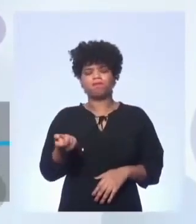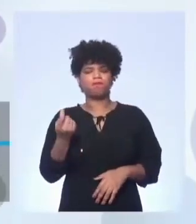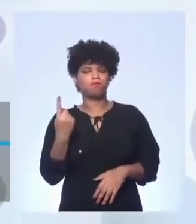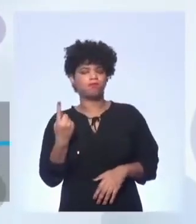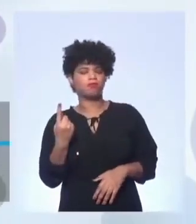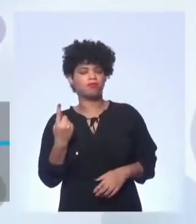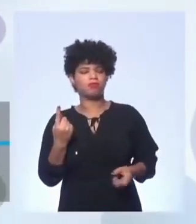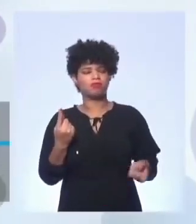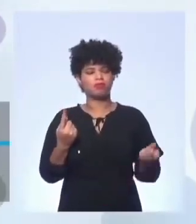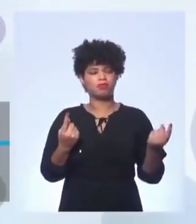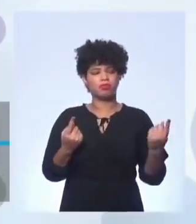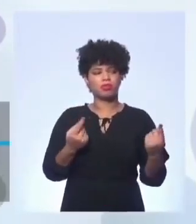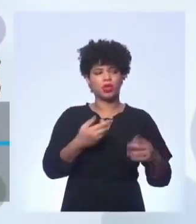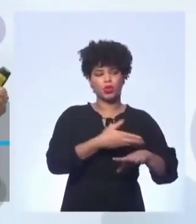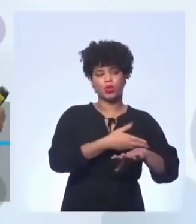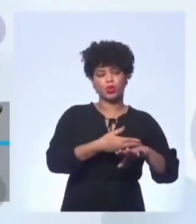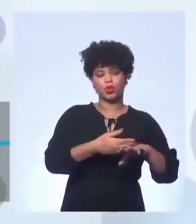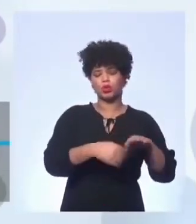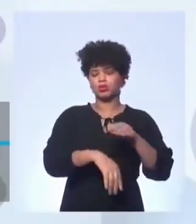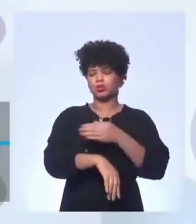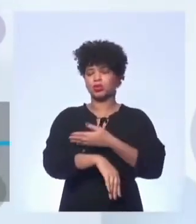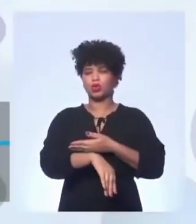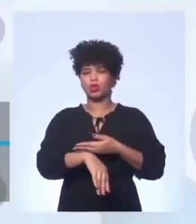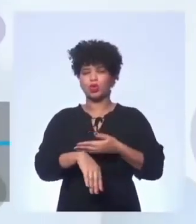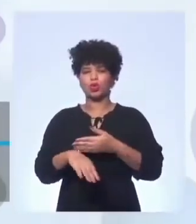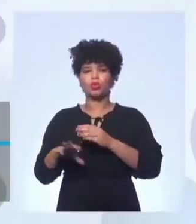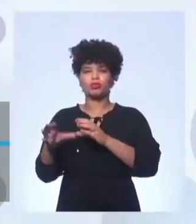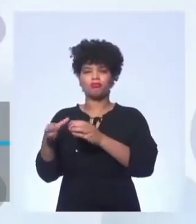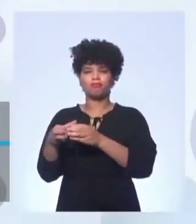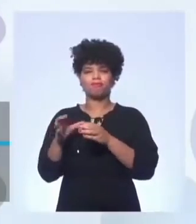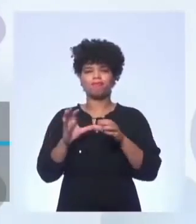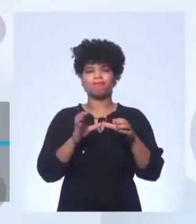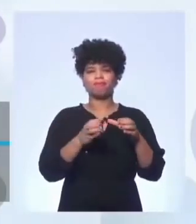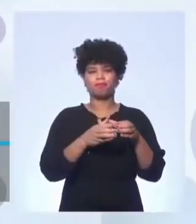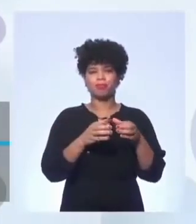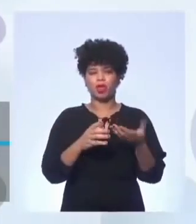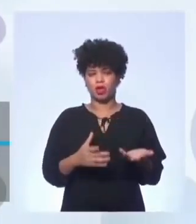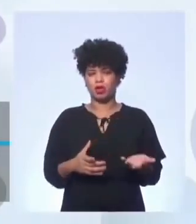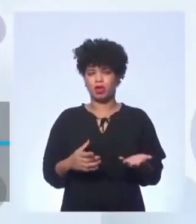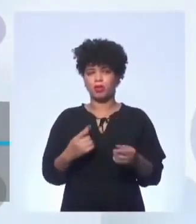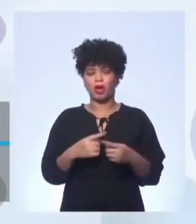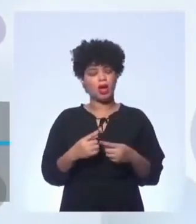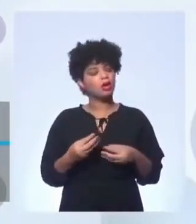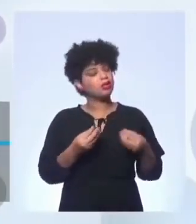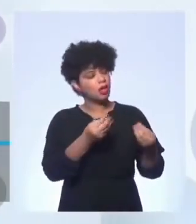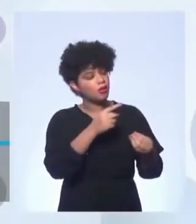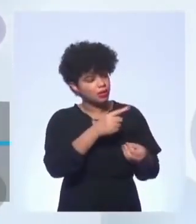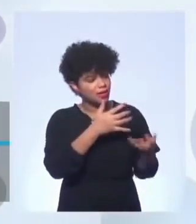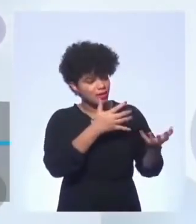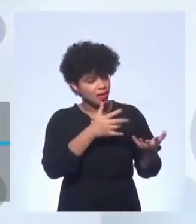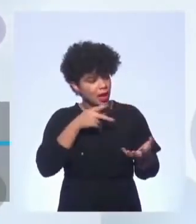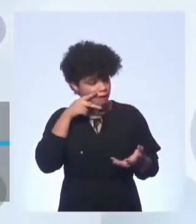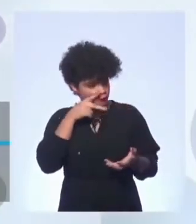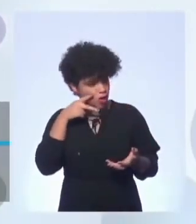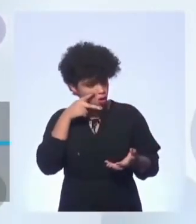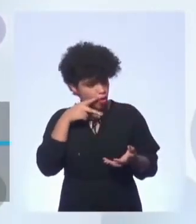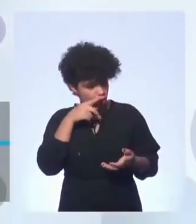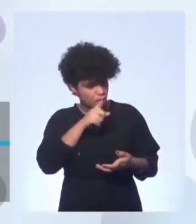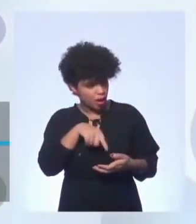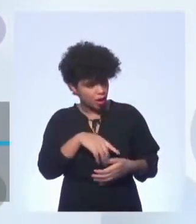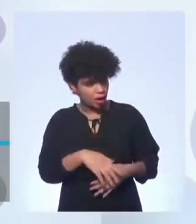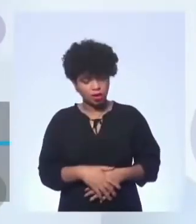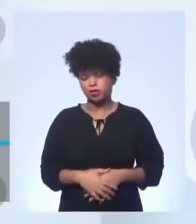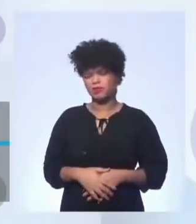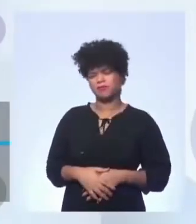dos hábitos e dos costumes. Ofereceram bebidas para os